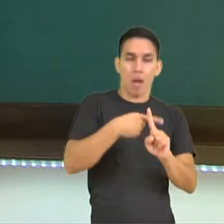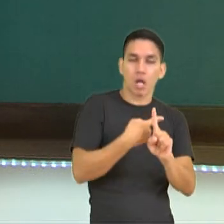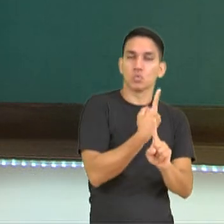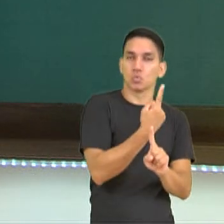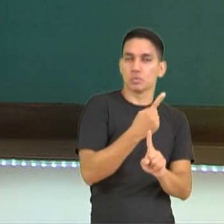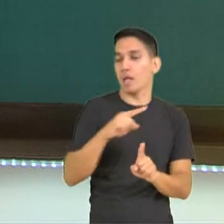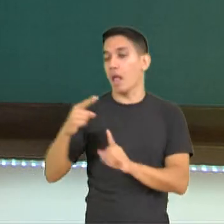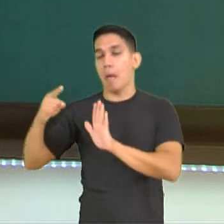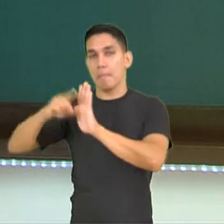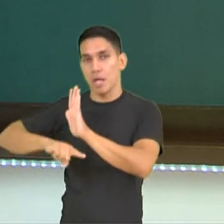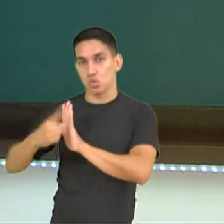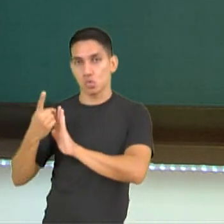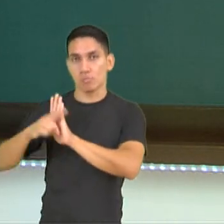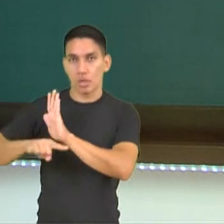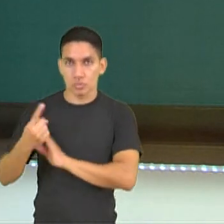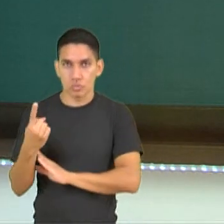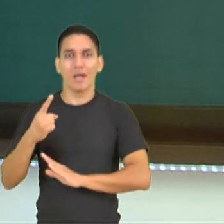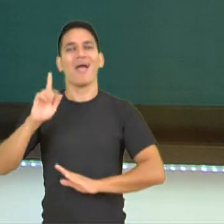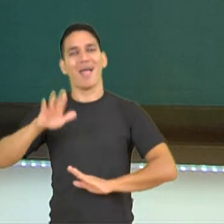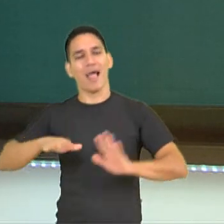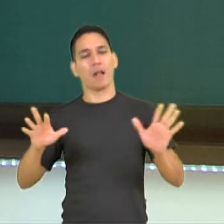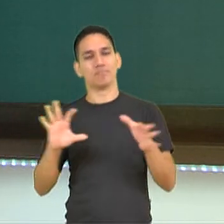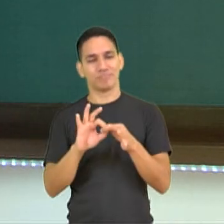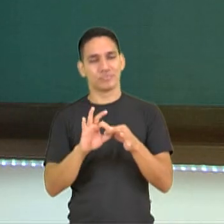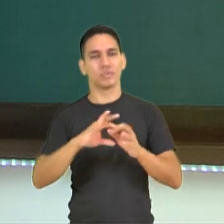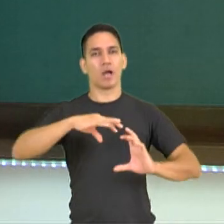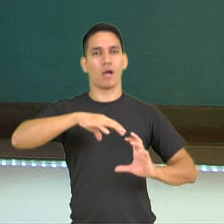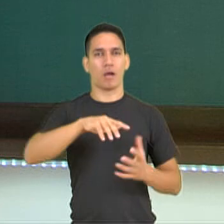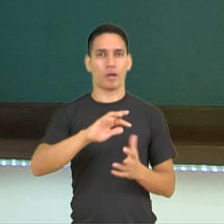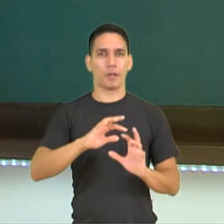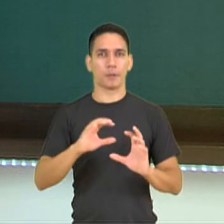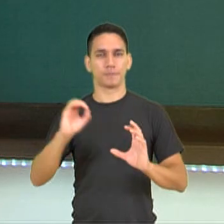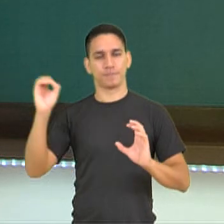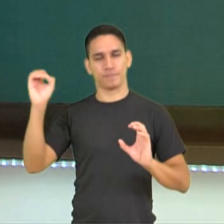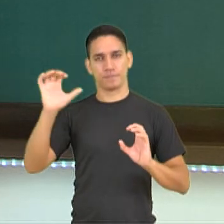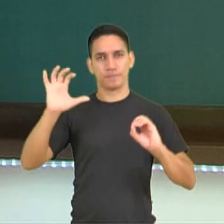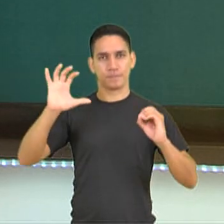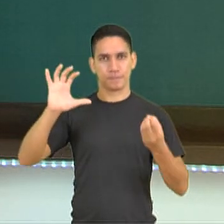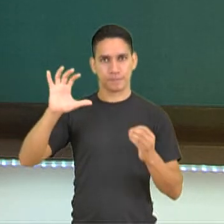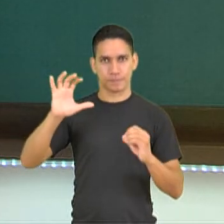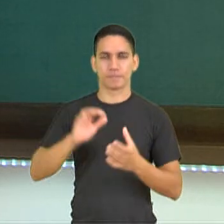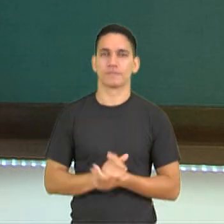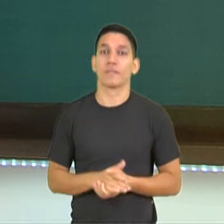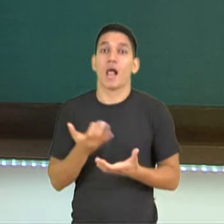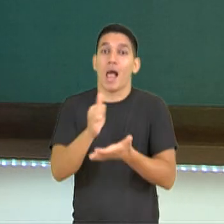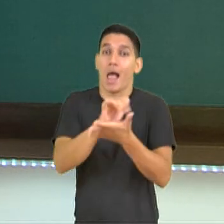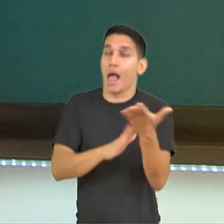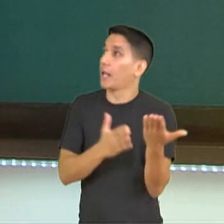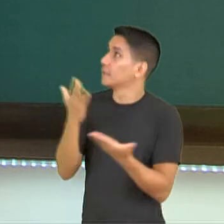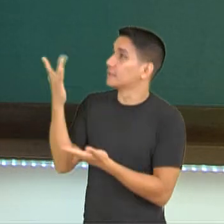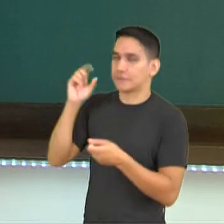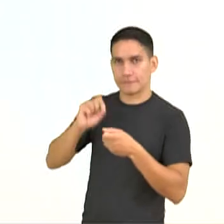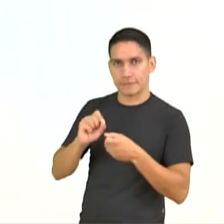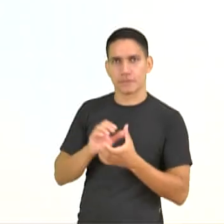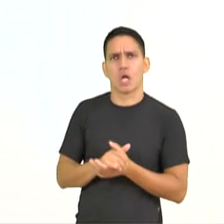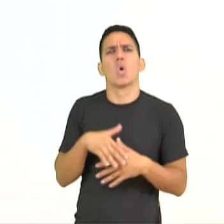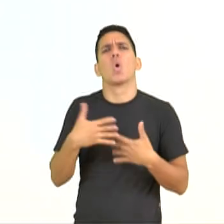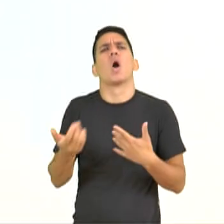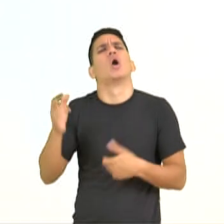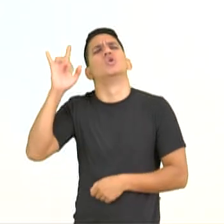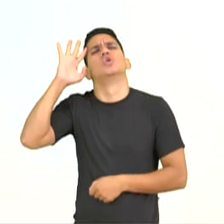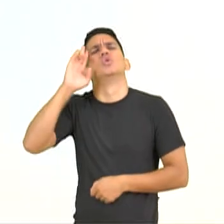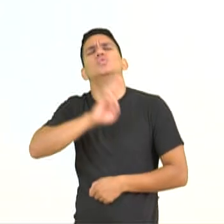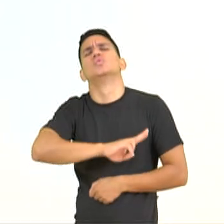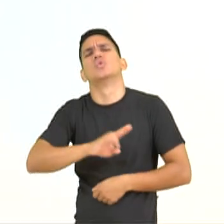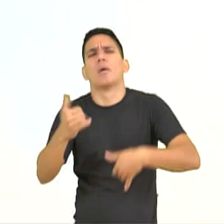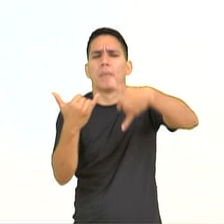horas, baseado também no movimento de rotação. Atividadezinha ali para vocês responderem. Qual o nome da linha imaginária do